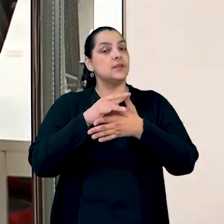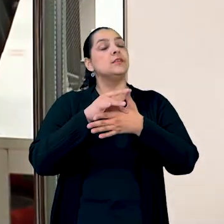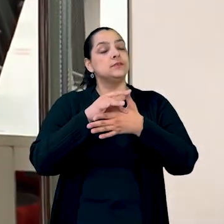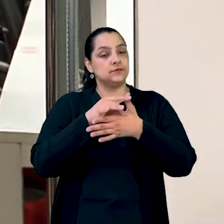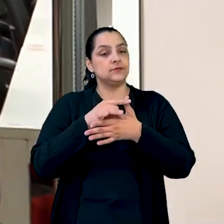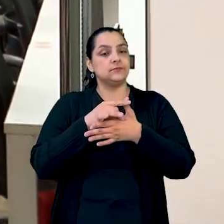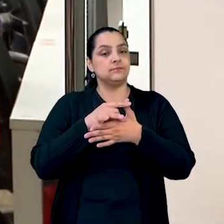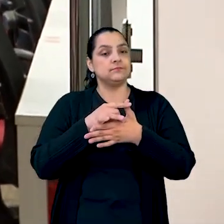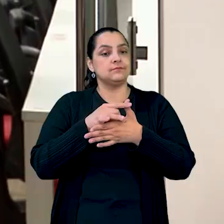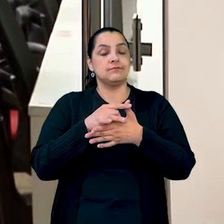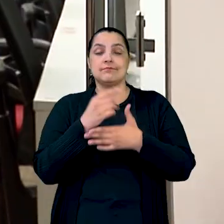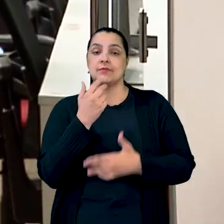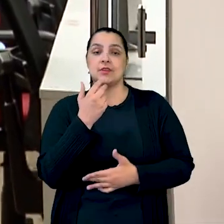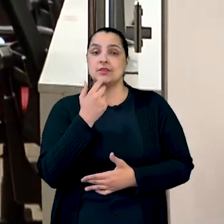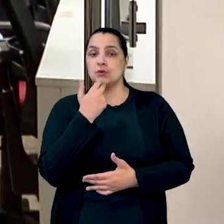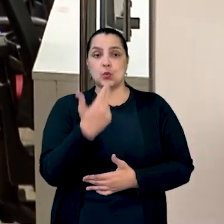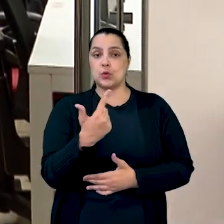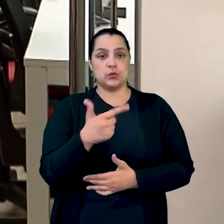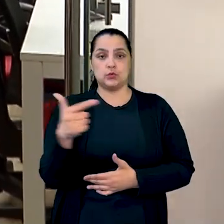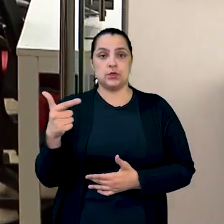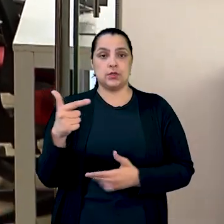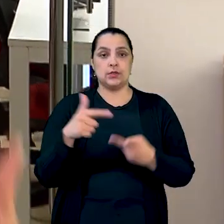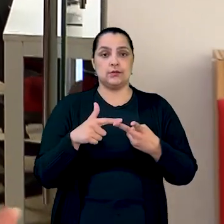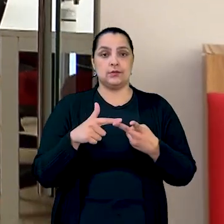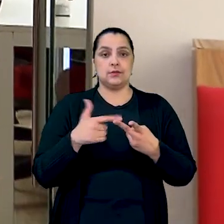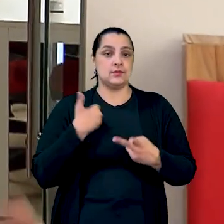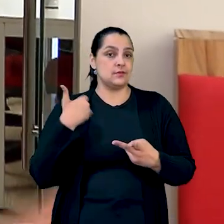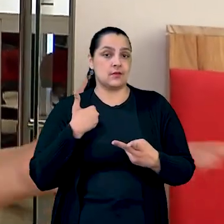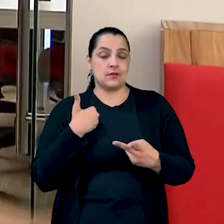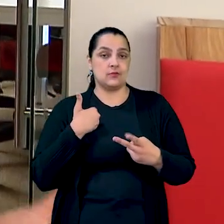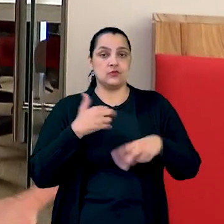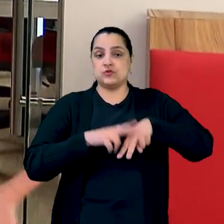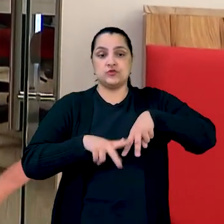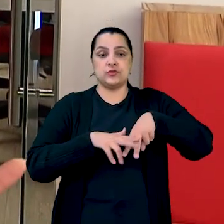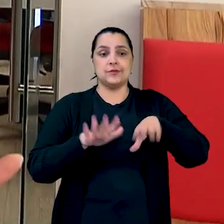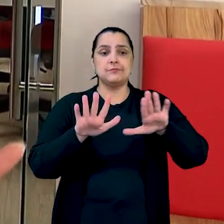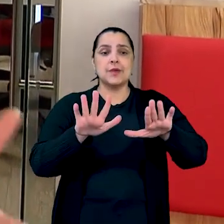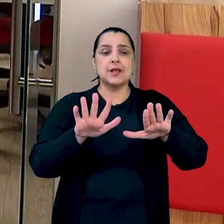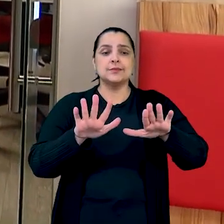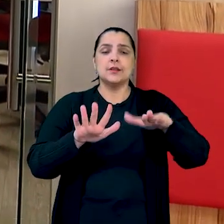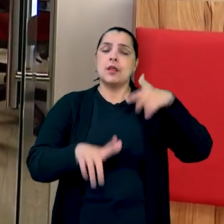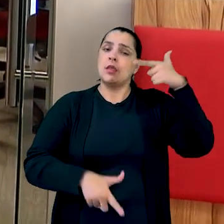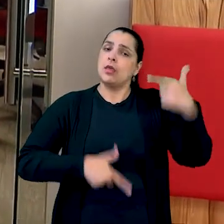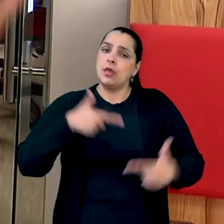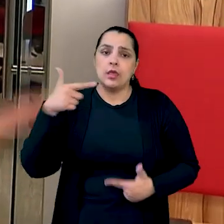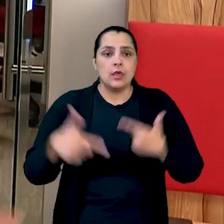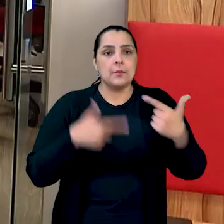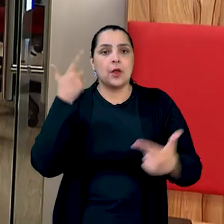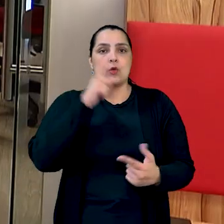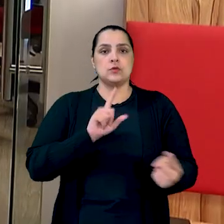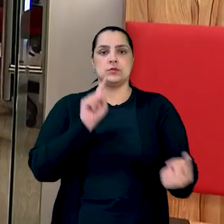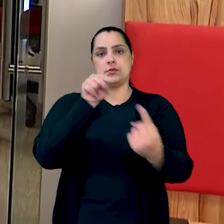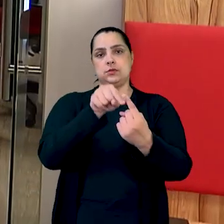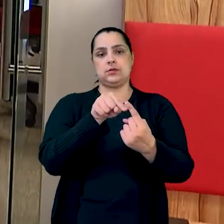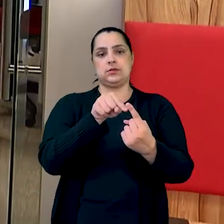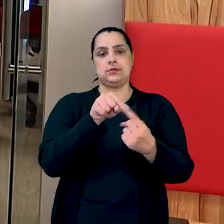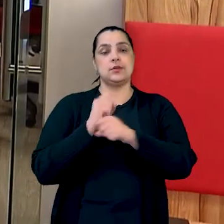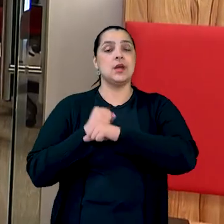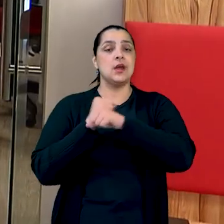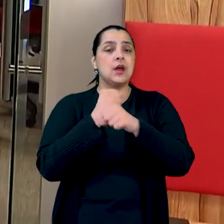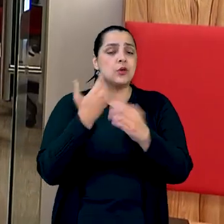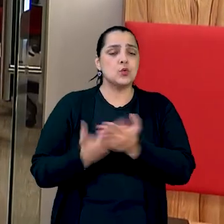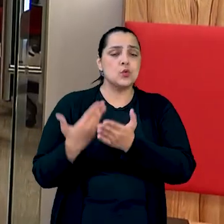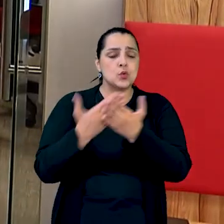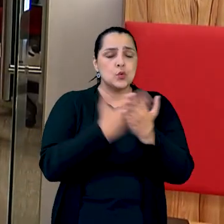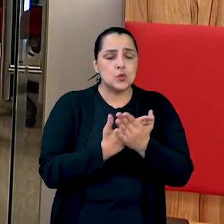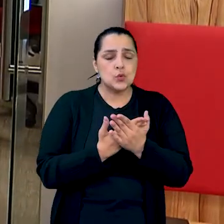uma posição que não tem cor, idade nem gênero, mas para alcançá-la é preciso muito mais do que talento. São